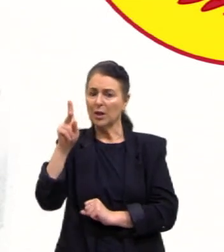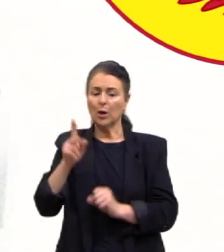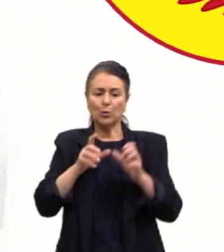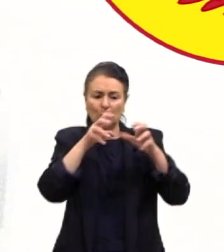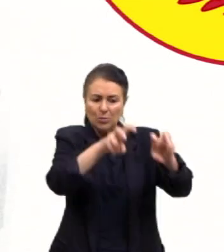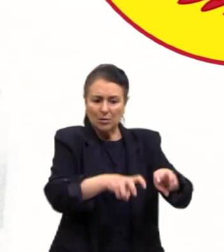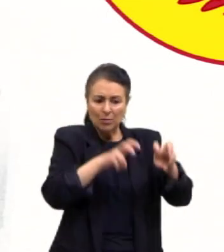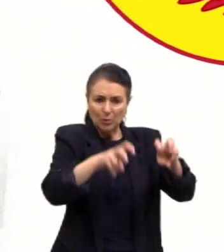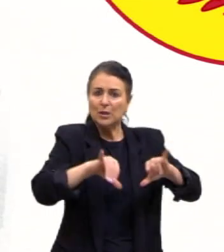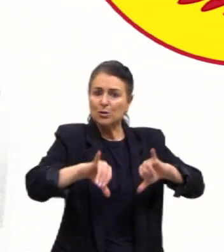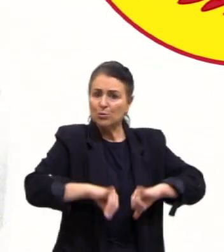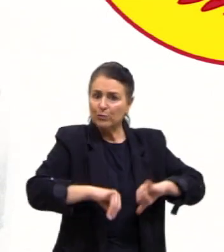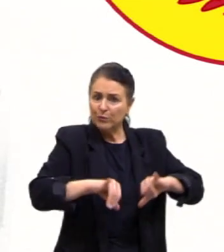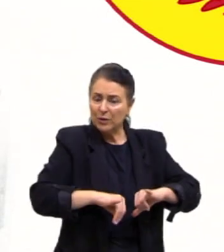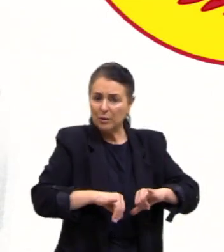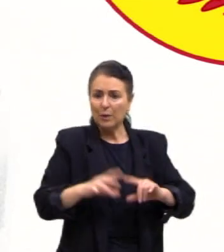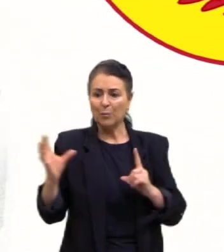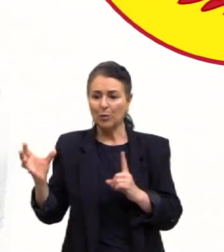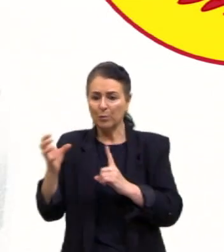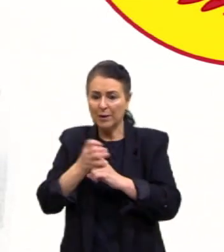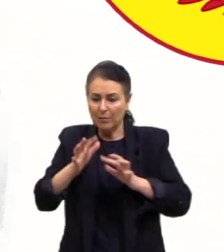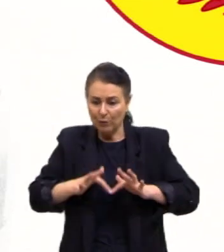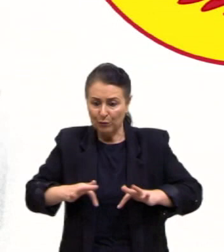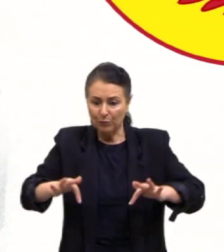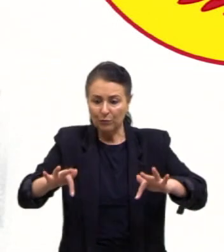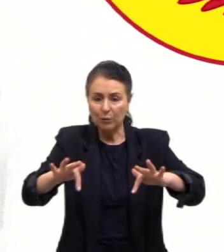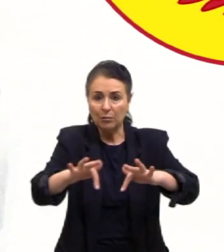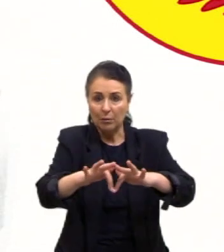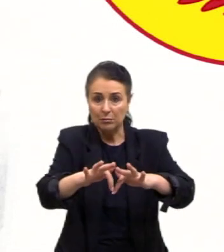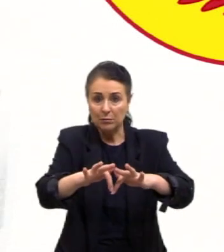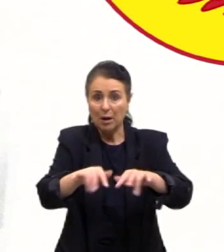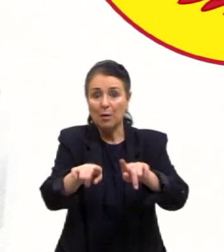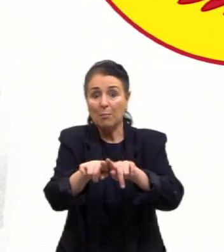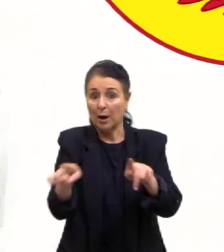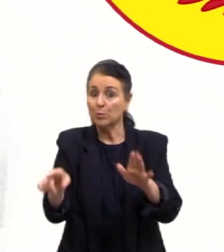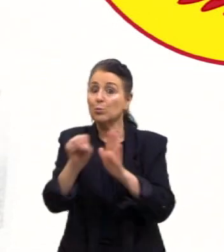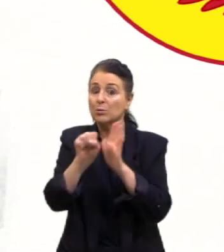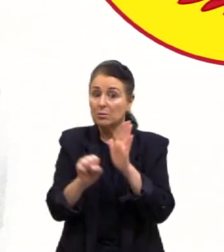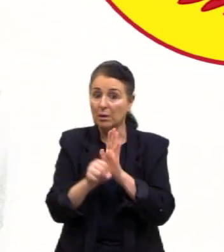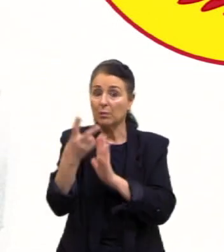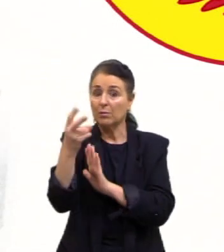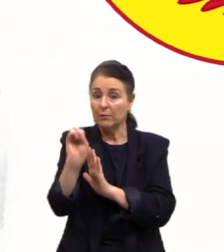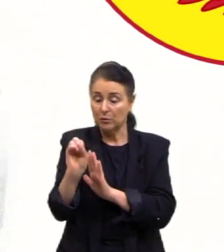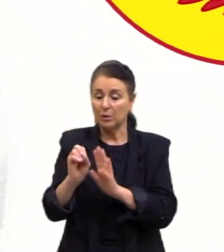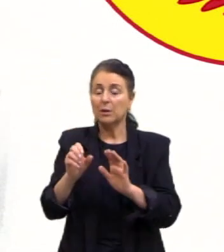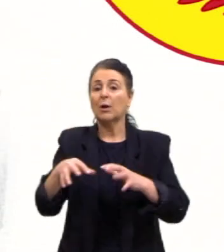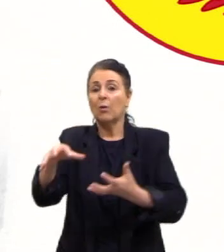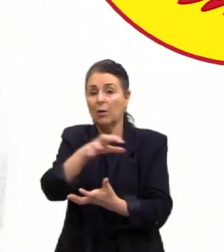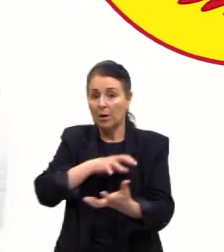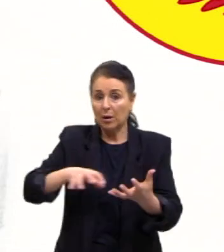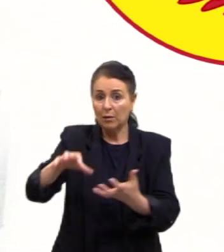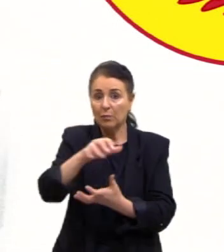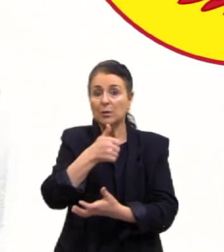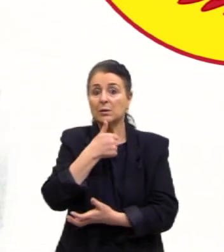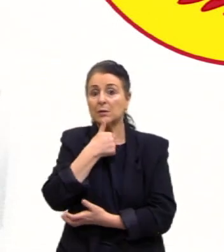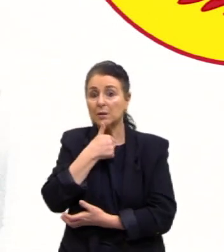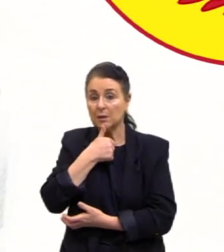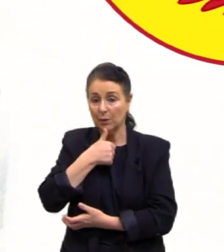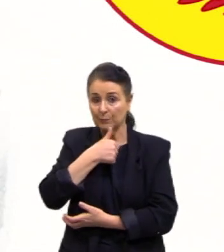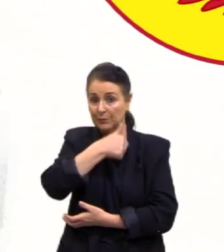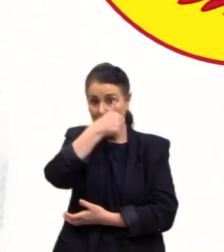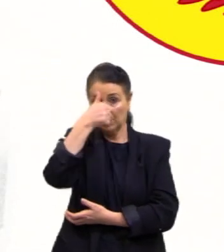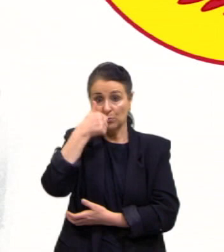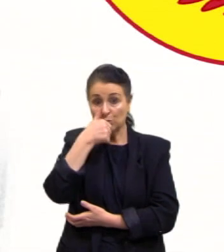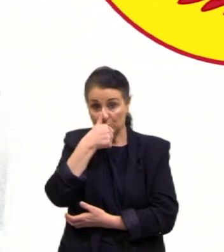uma dominação feudal em pleno século 20 então a revolução acontece exatamente para lutar contra essa dominação